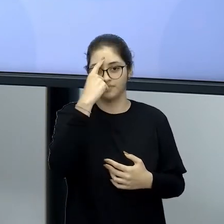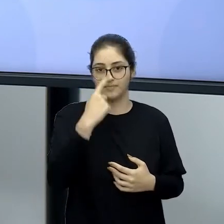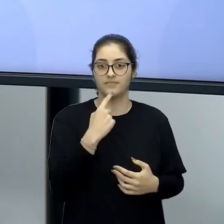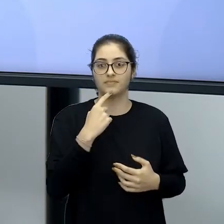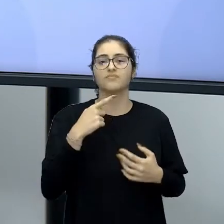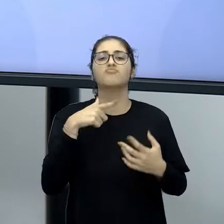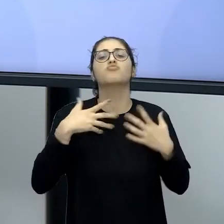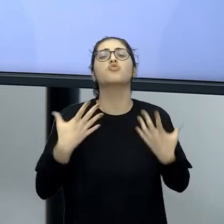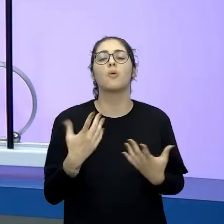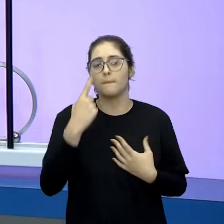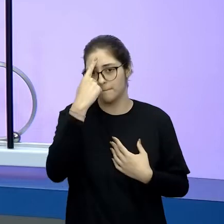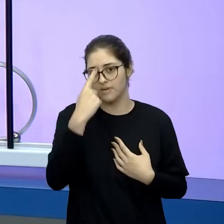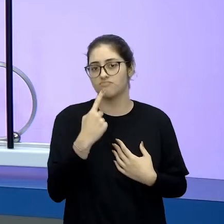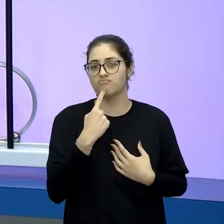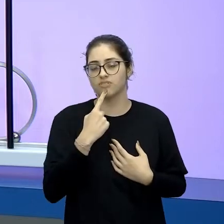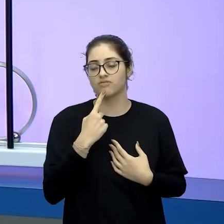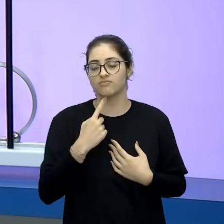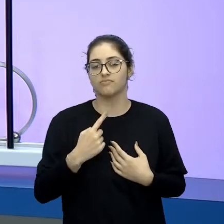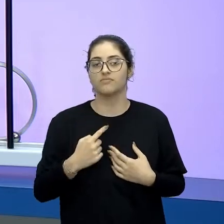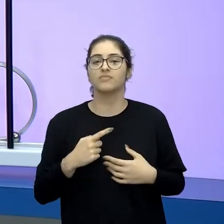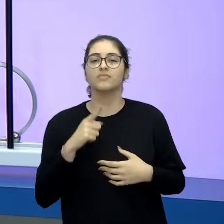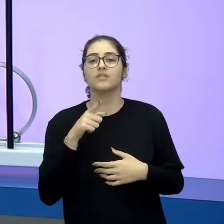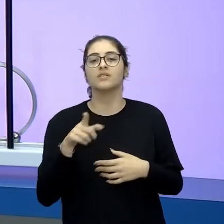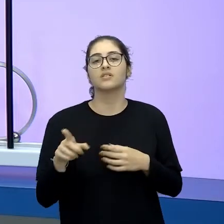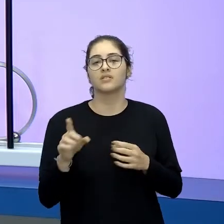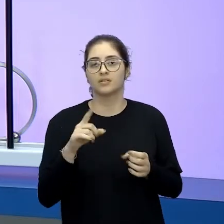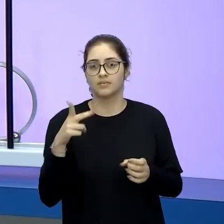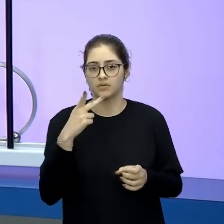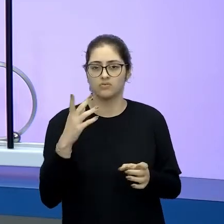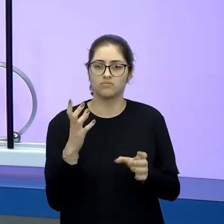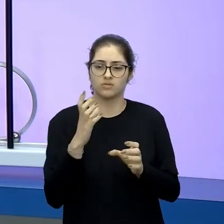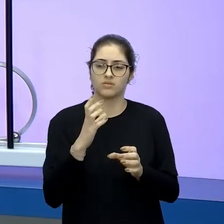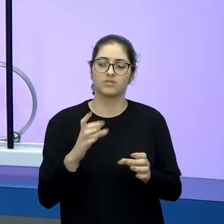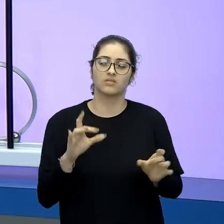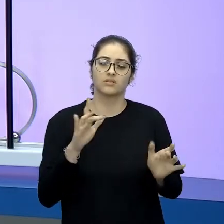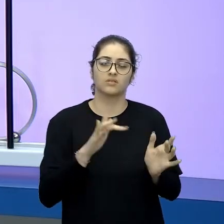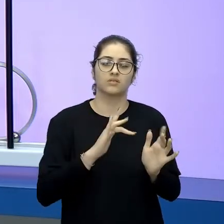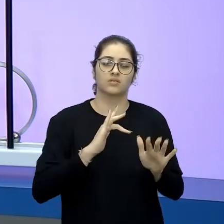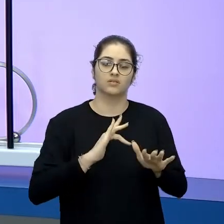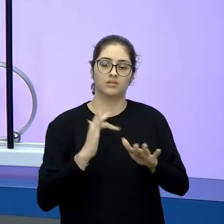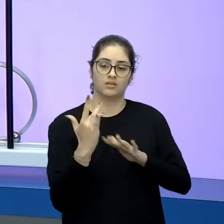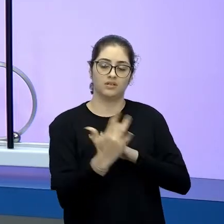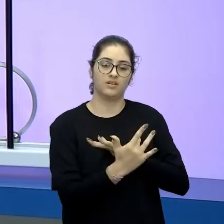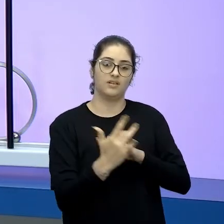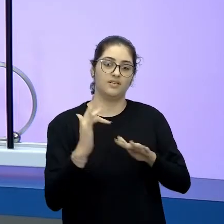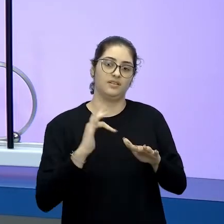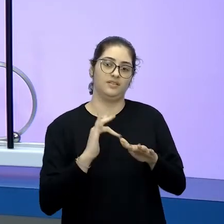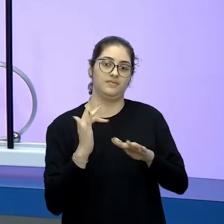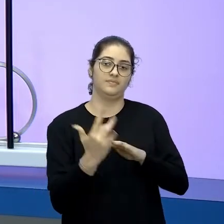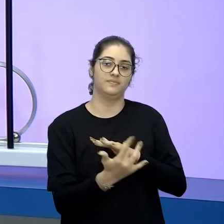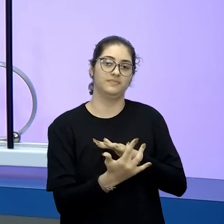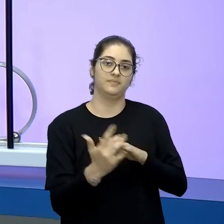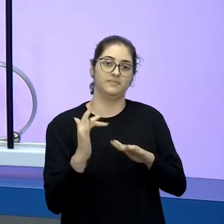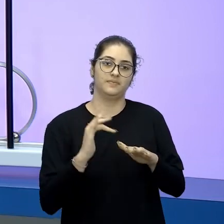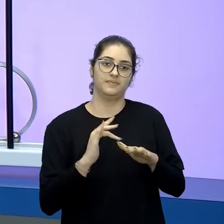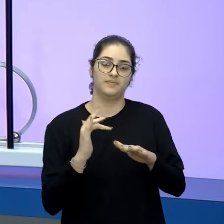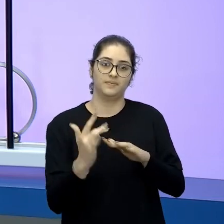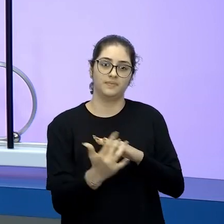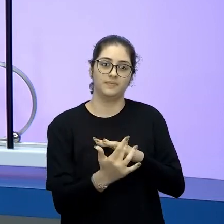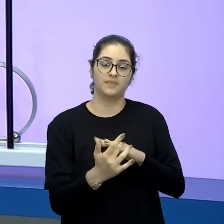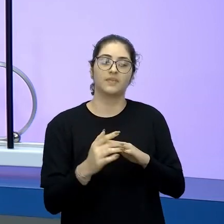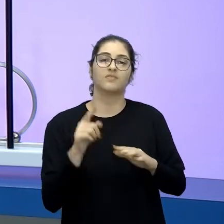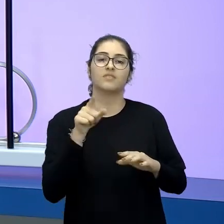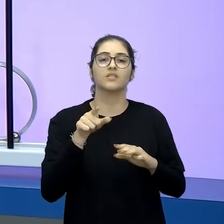qual o perfil. Exatamente. E as redes sociais, elas calculam isso, gente. De acordo com o que a gente consome, né? Se você consome muito